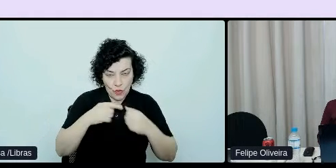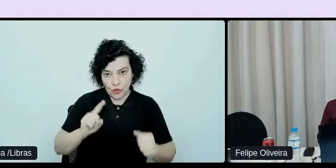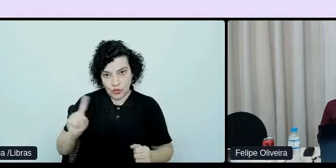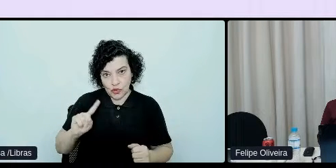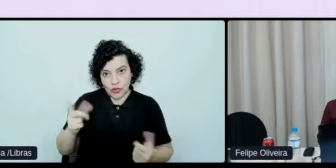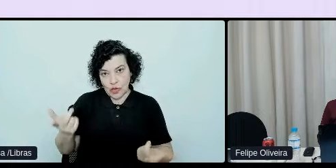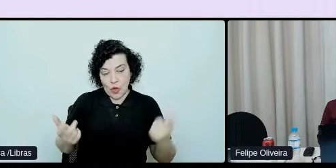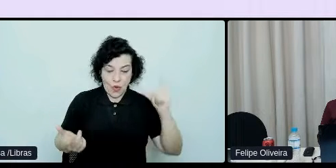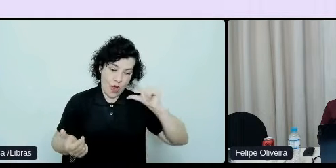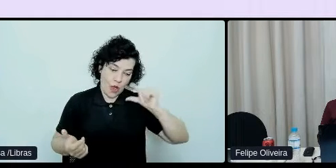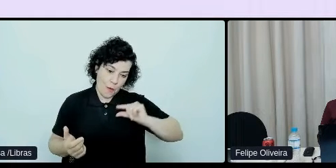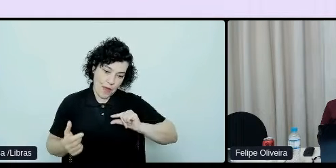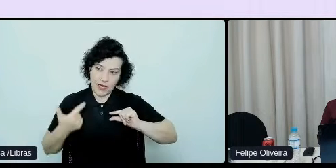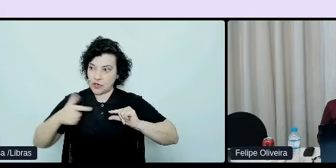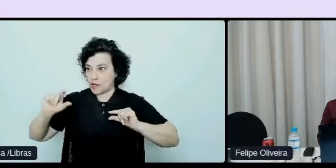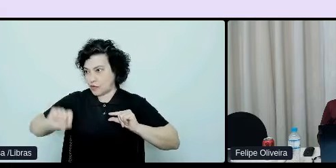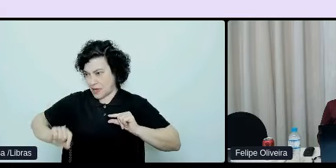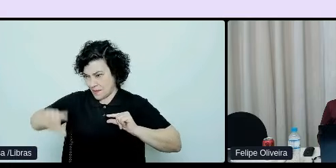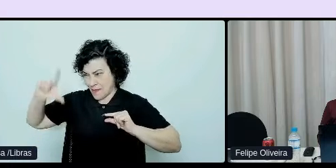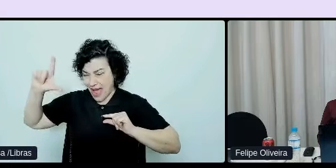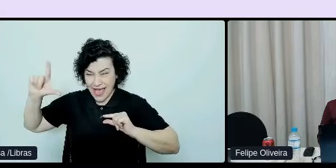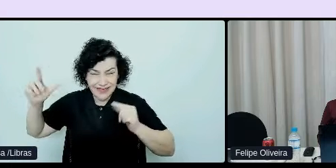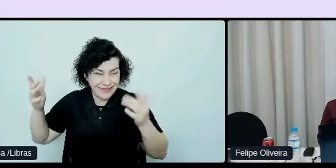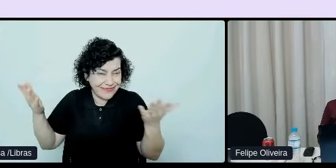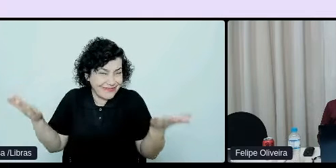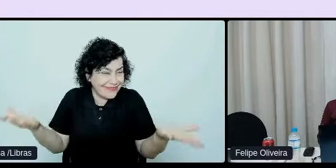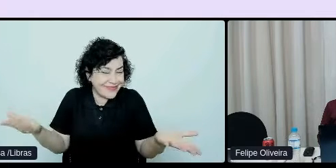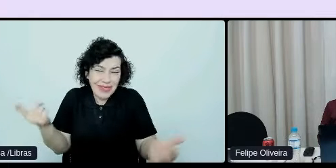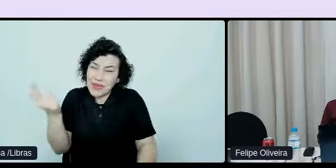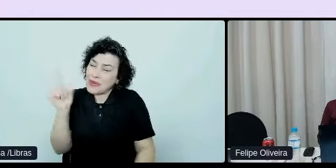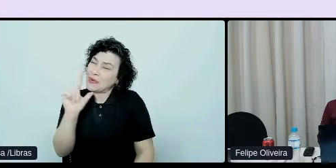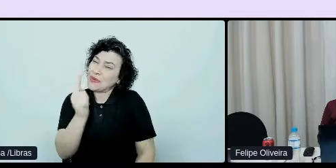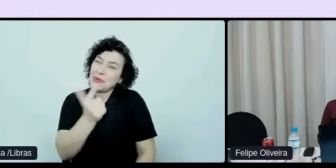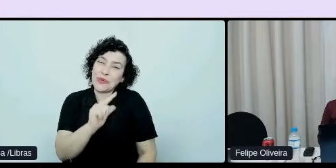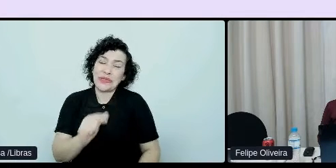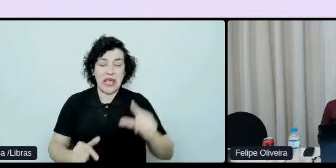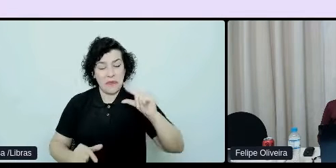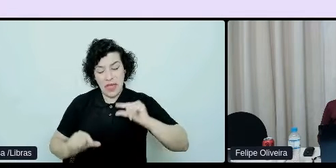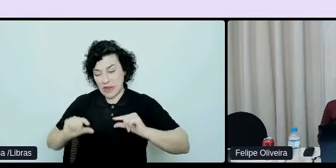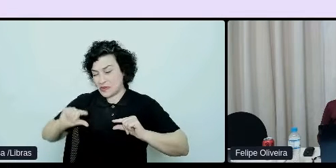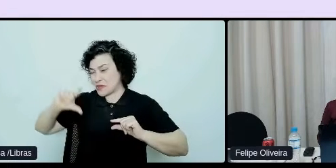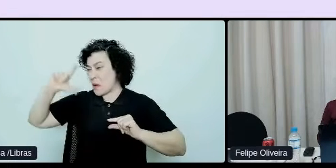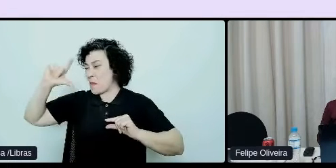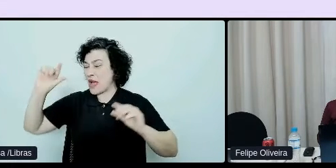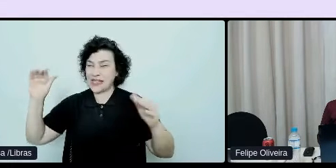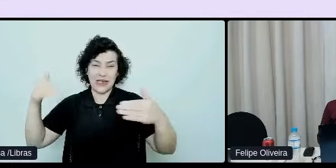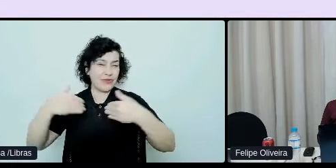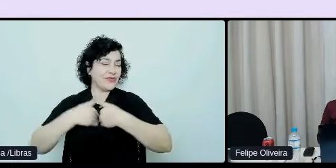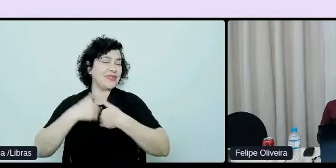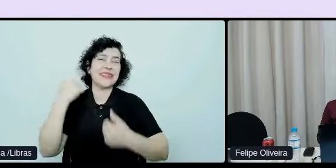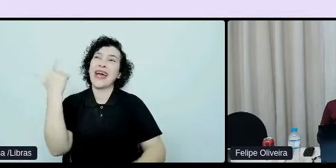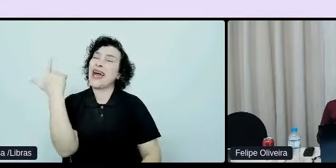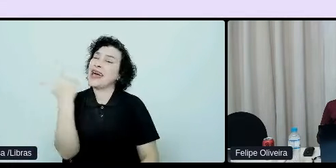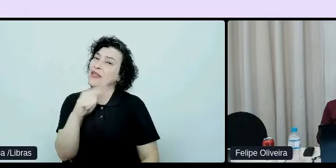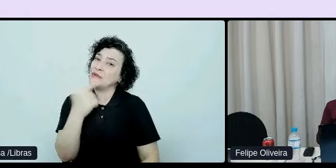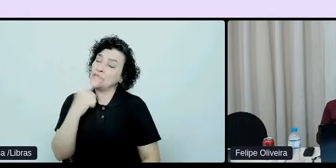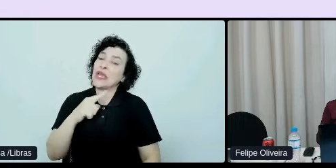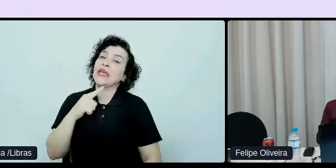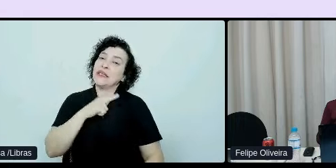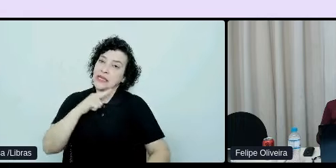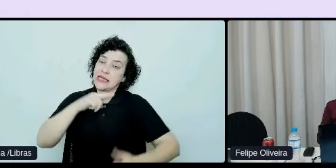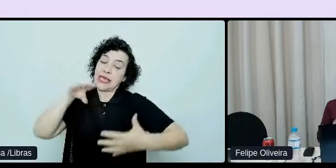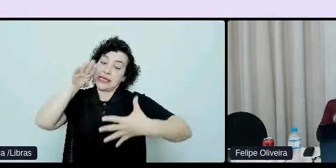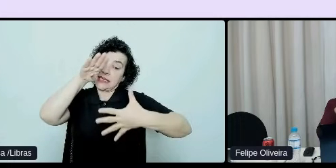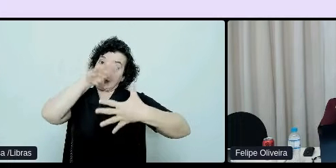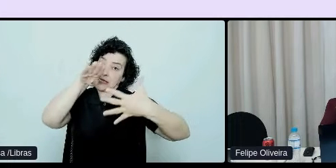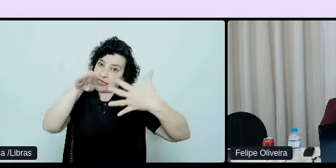menos autista do que outra pessoa, porque não existe ser menos ou mais autista. Existem diferentes níveis de suporte.